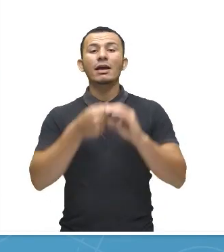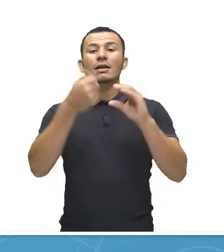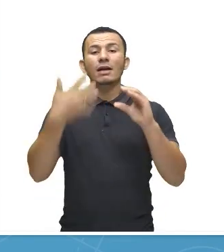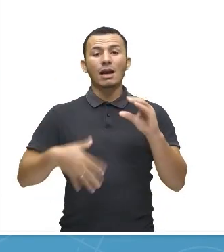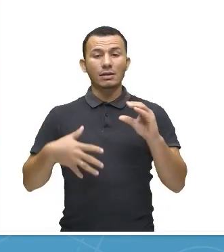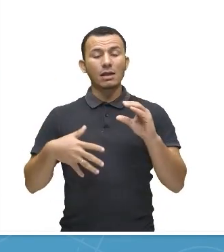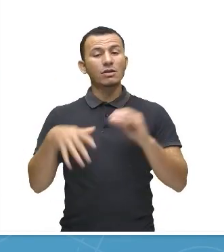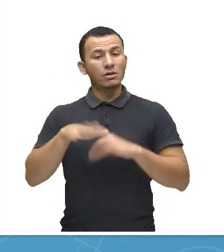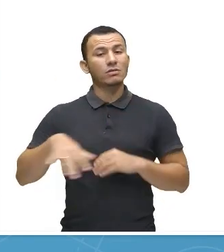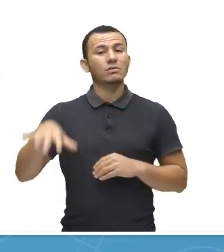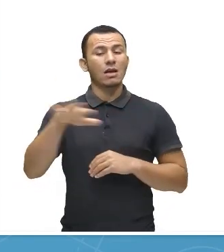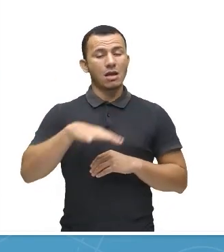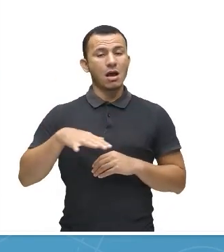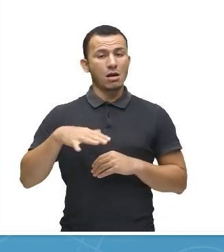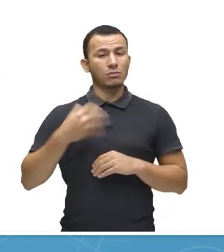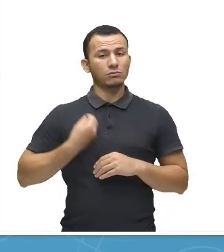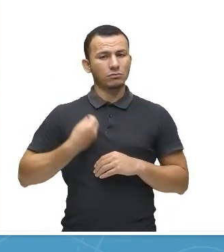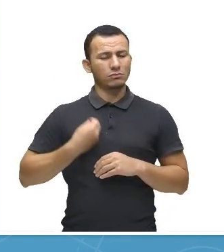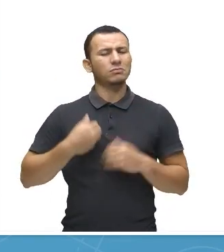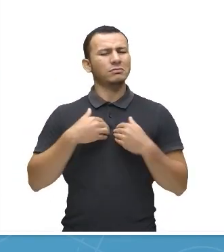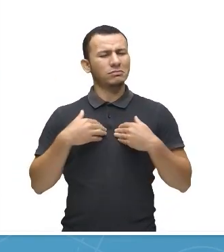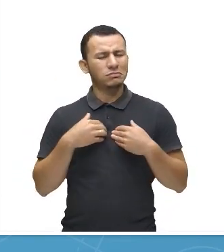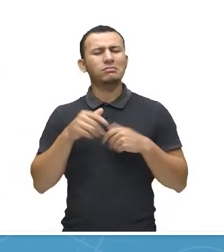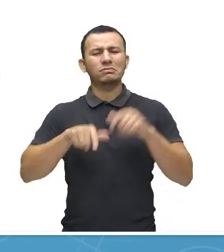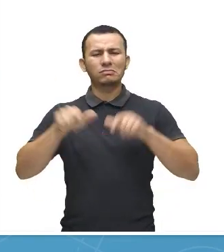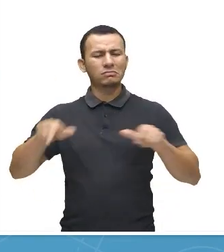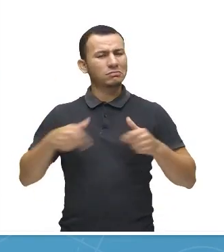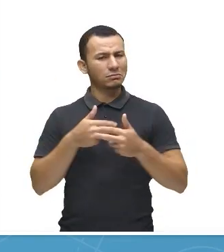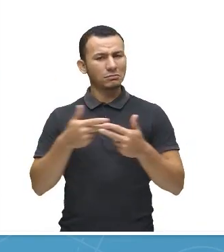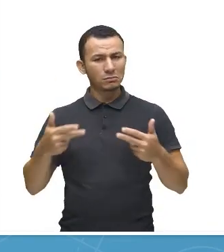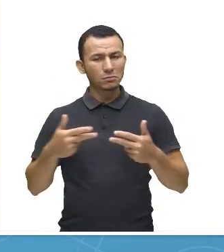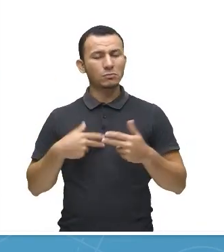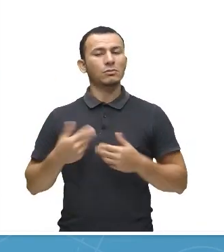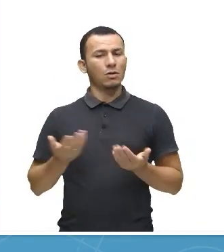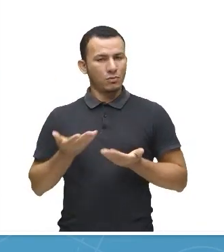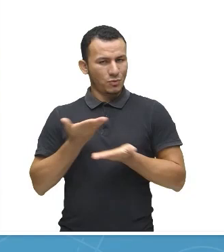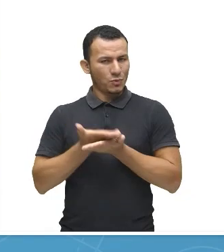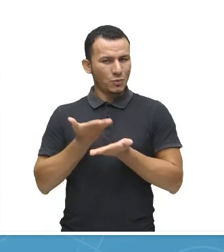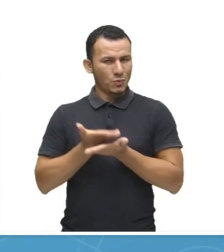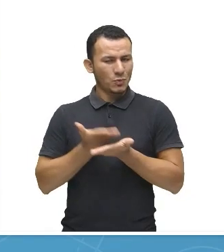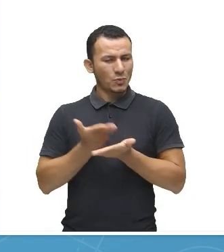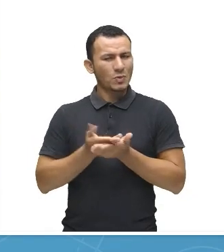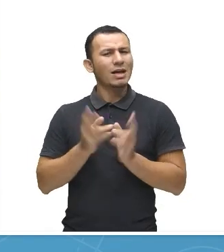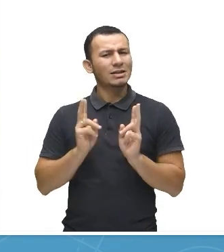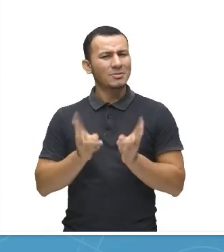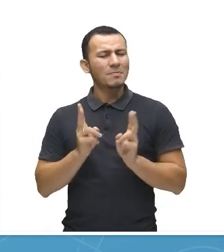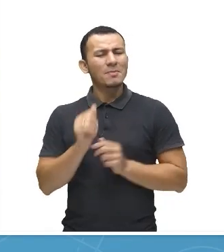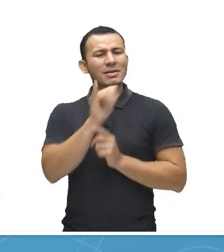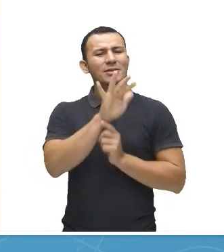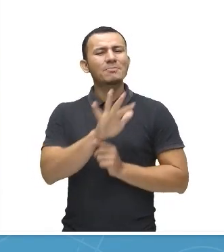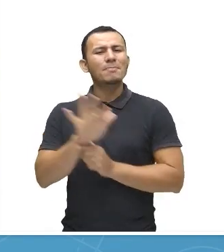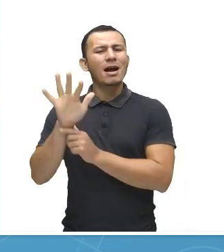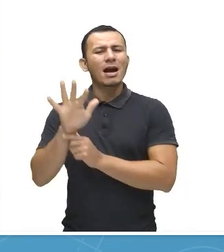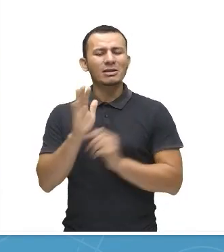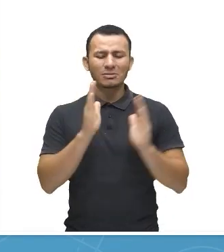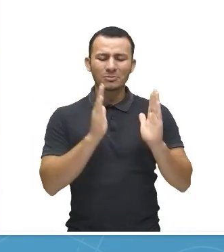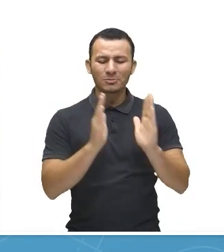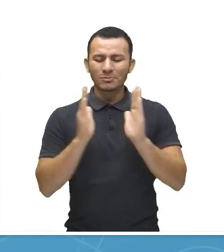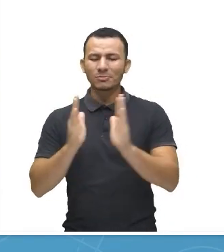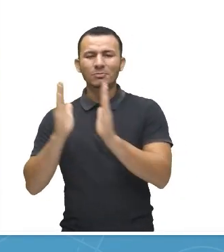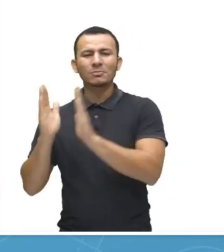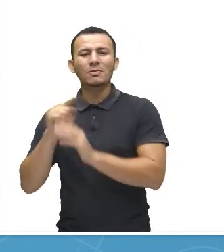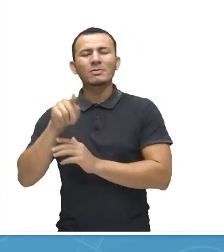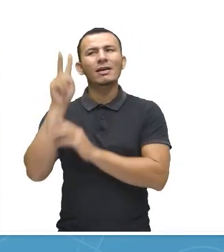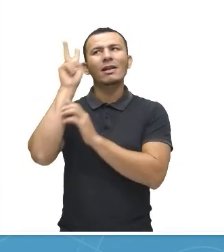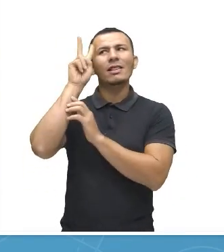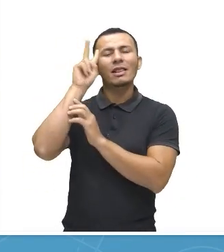características gerais dos seres vivos, das características que nós vimos na aula, a qual essas imagens remetem a você.